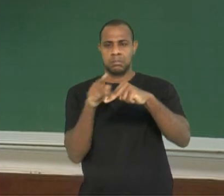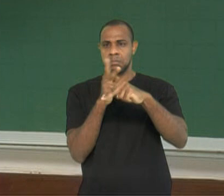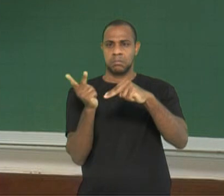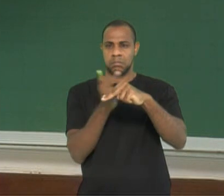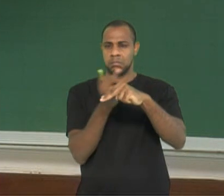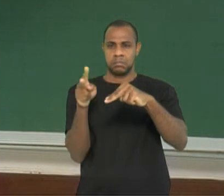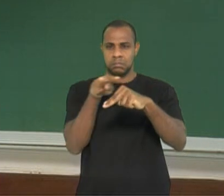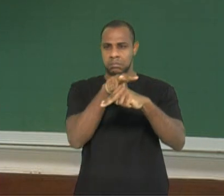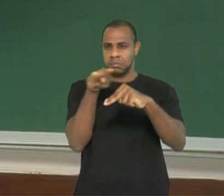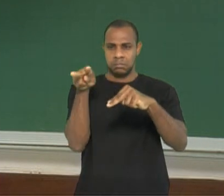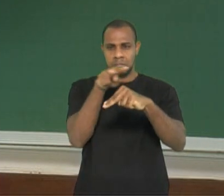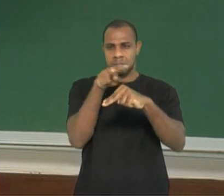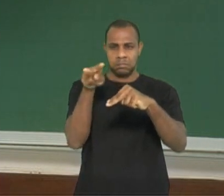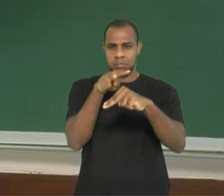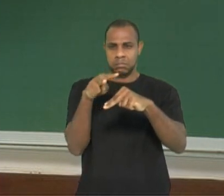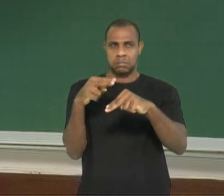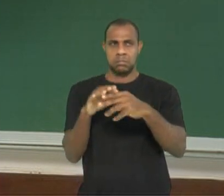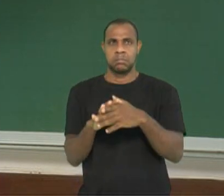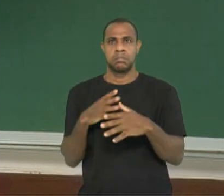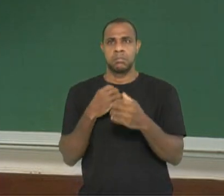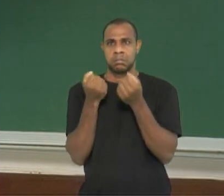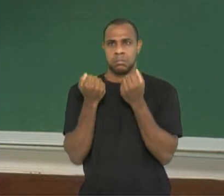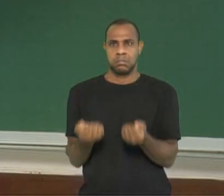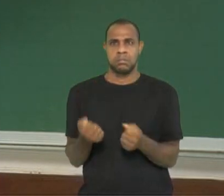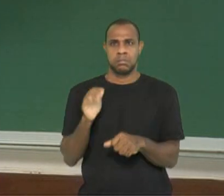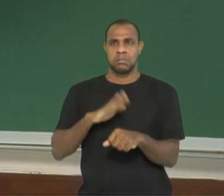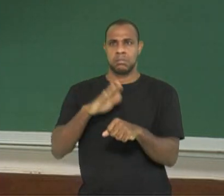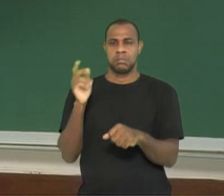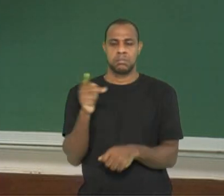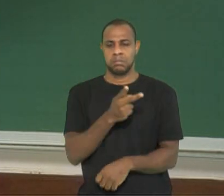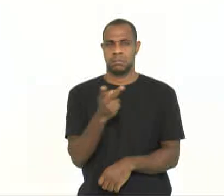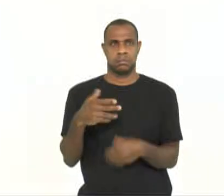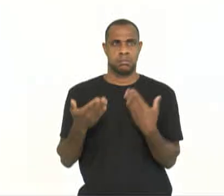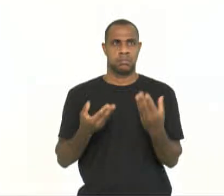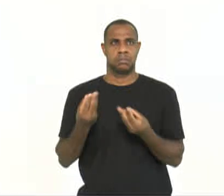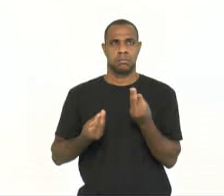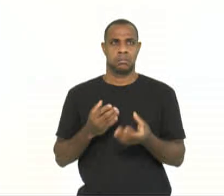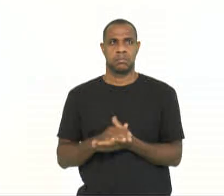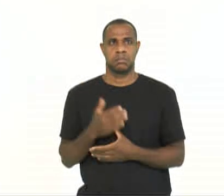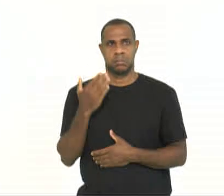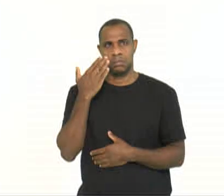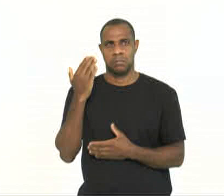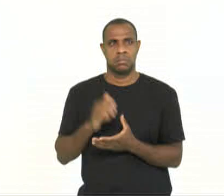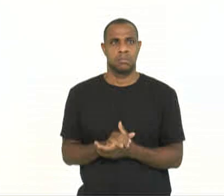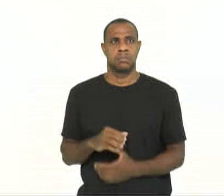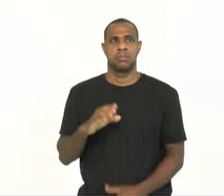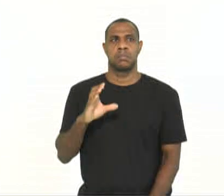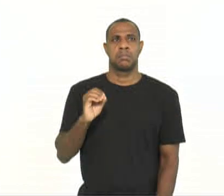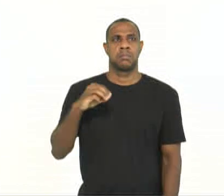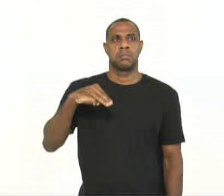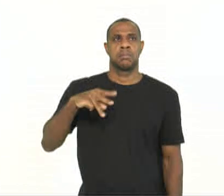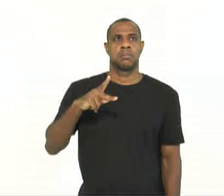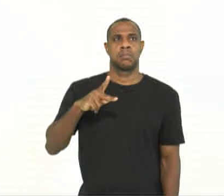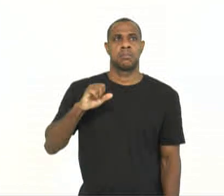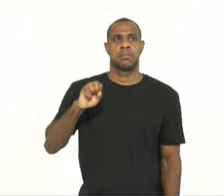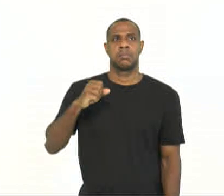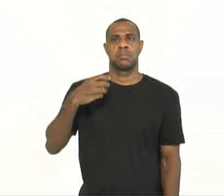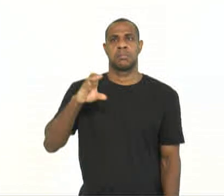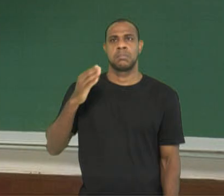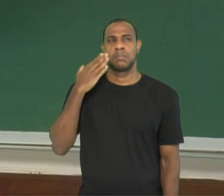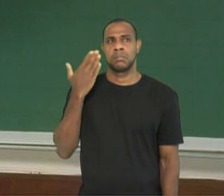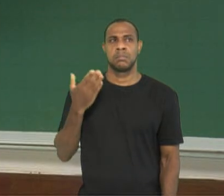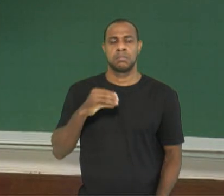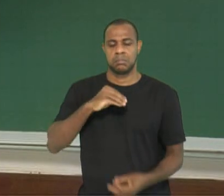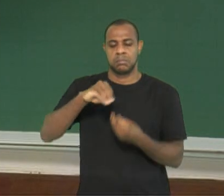tela. Daí, quando é atraído para um lado, quer dizer que tem mais peso naquele lado. Esse é um macetinho aí. Composição. O que é composição? Composição é quando eu pego várias coisas